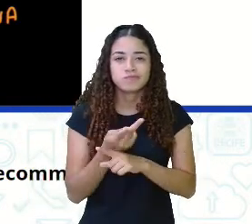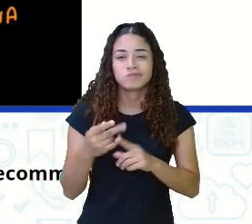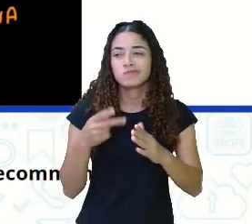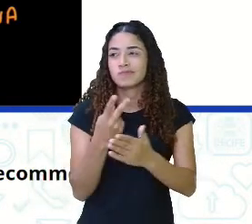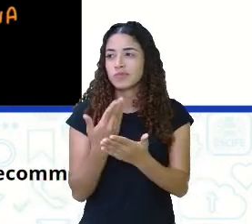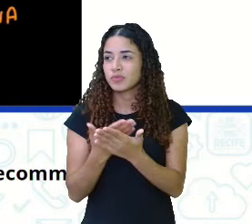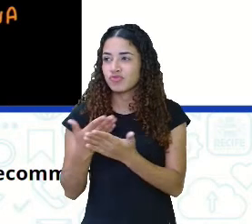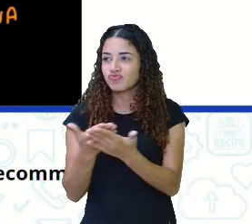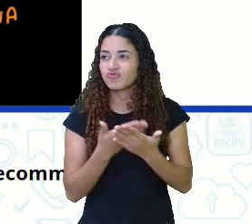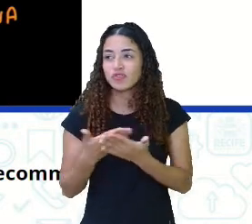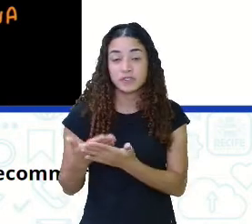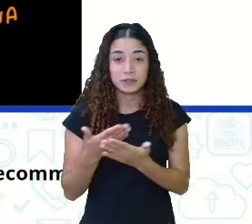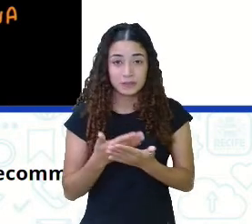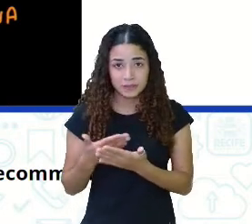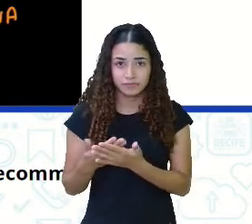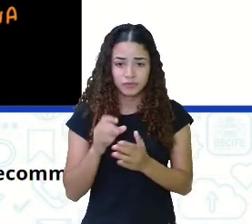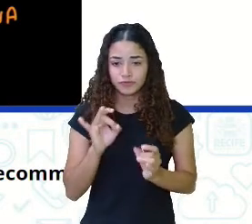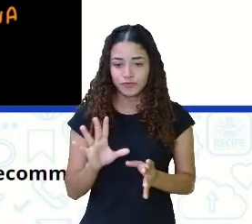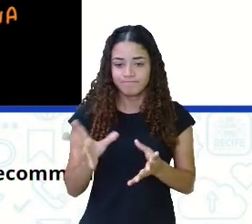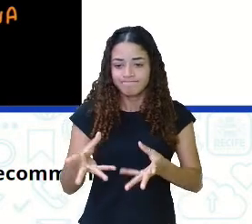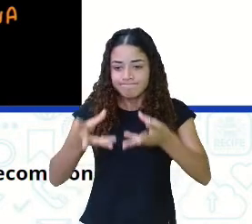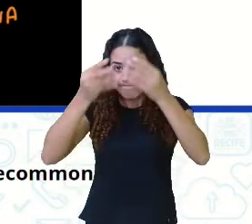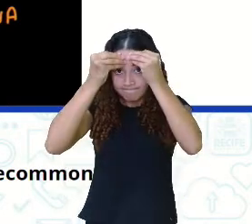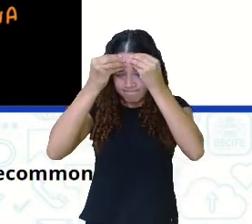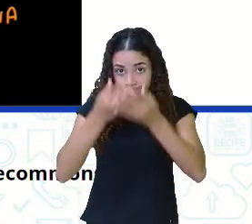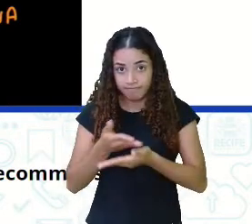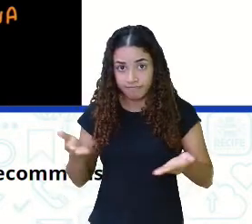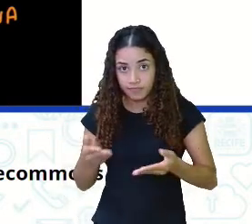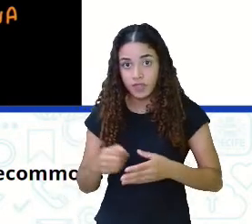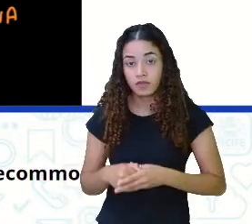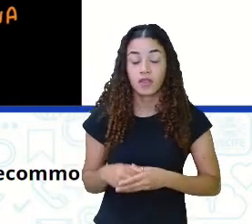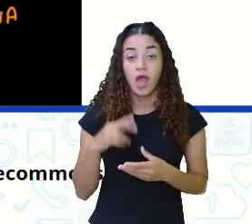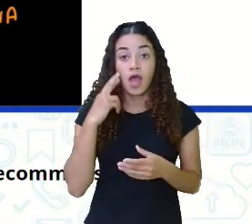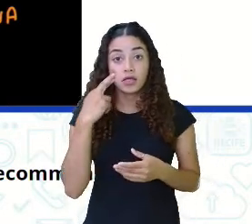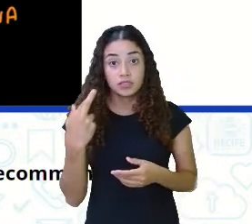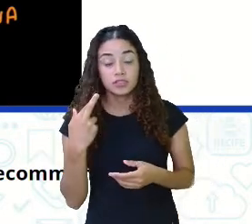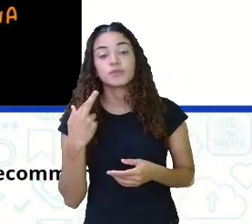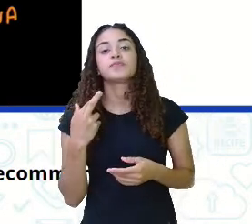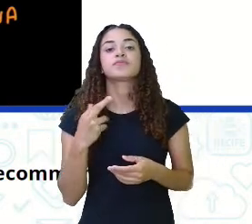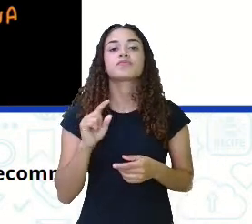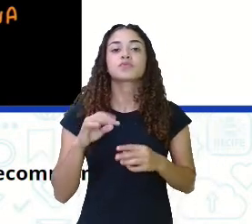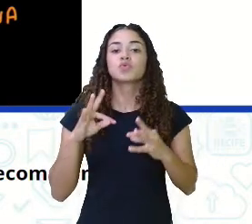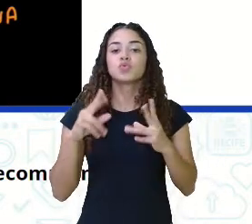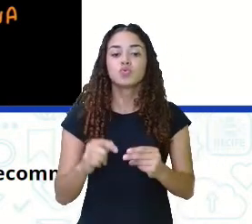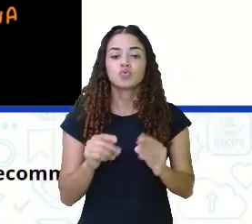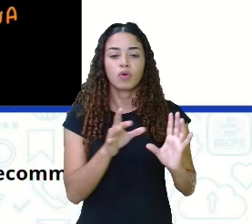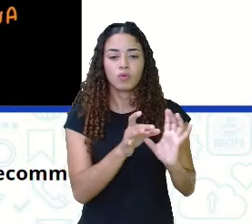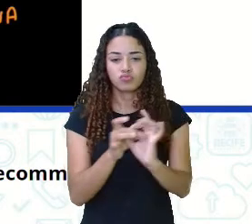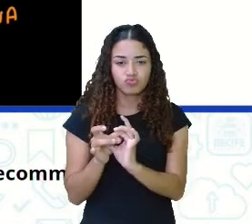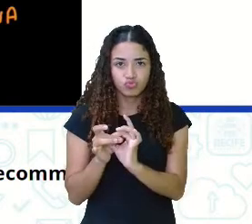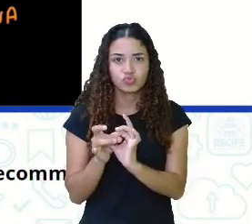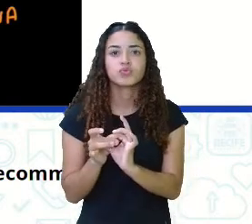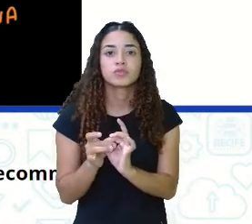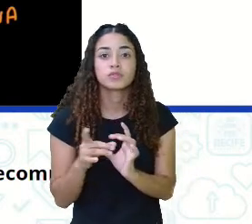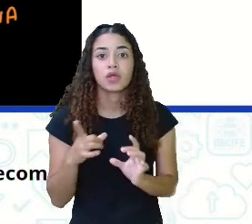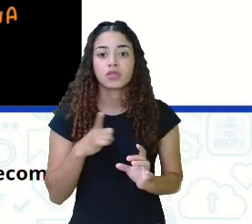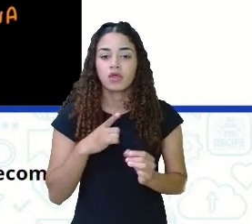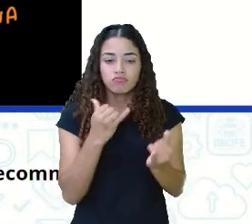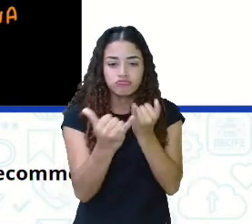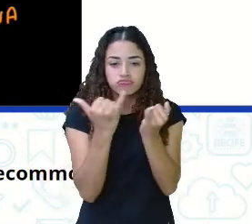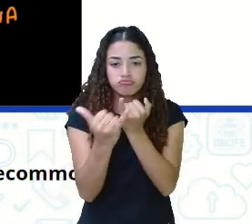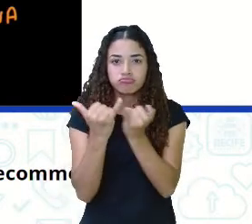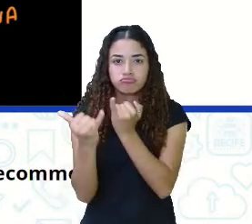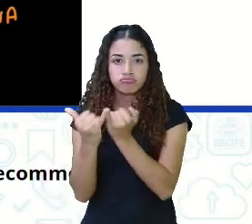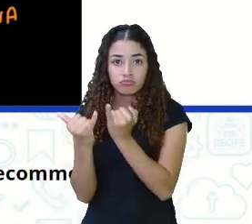com isso aqui nesse momento, ok? Mas a razão pela qual todas essas foram classificadas juntas é porque elas têm essas